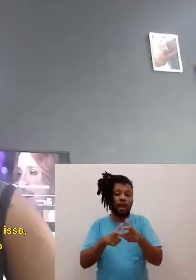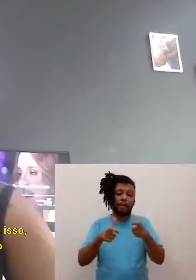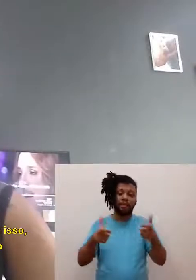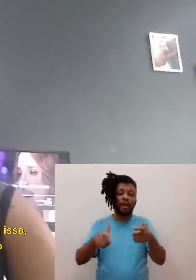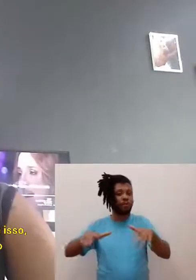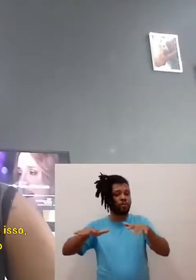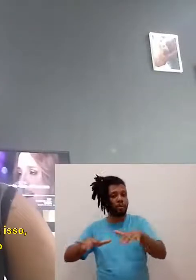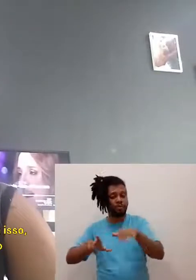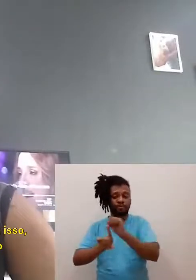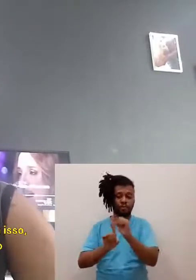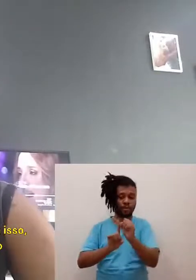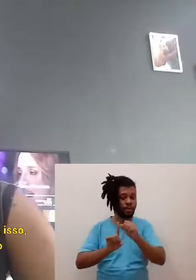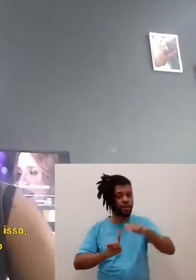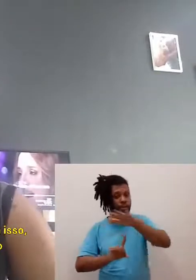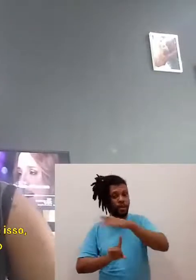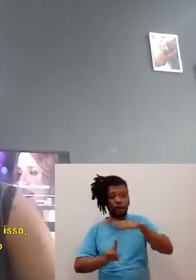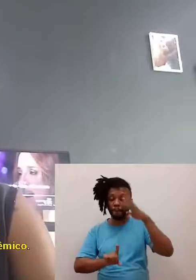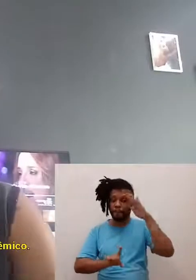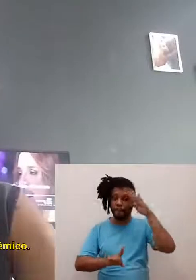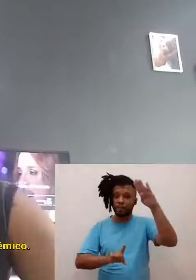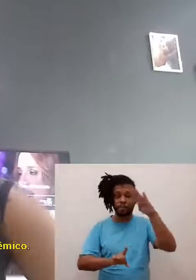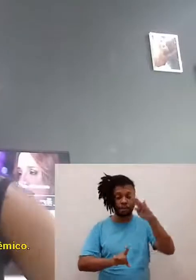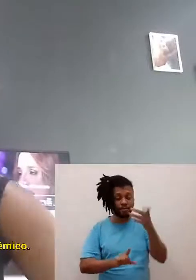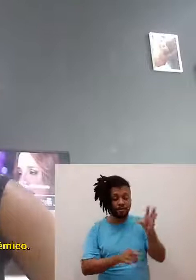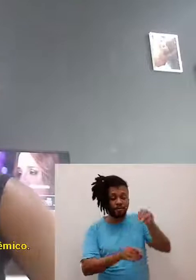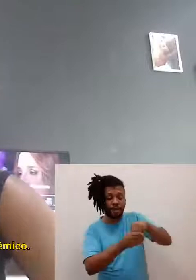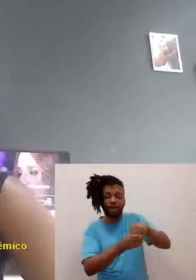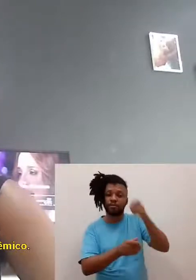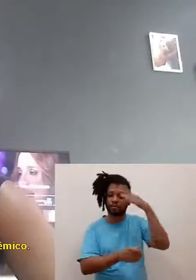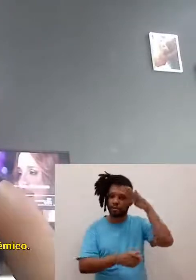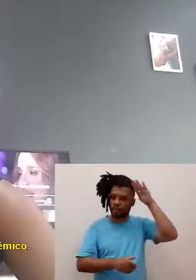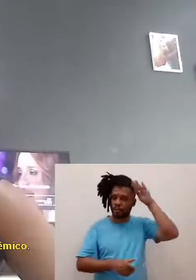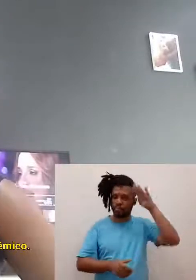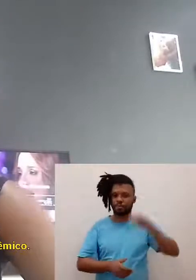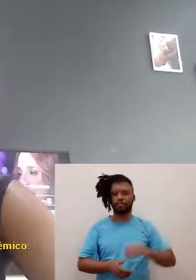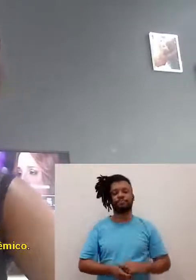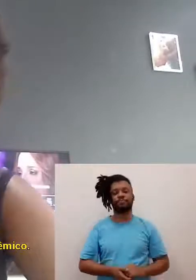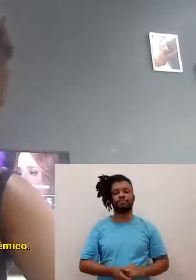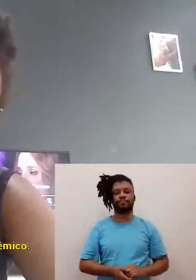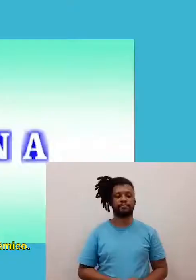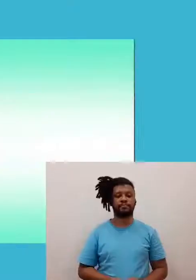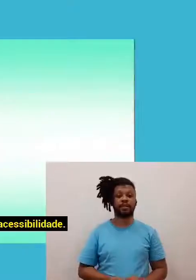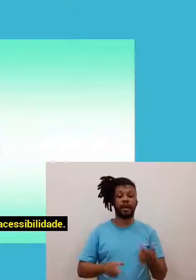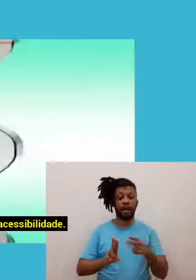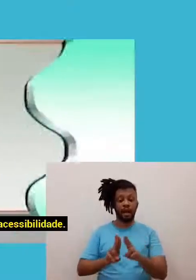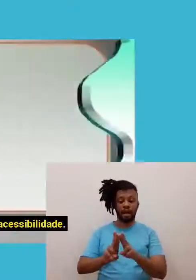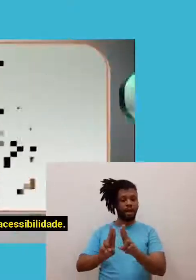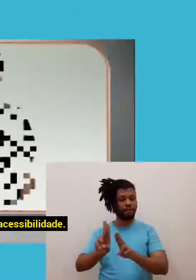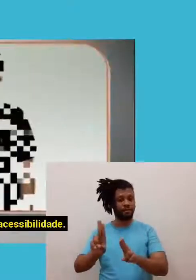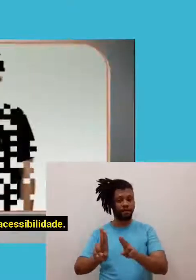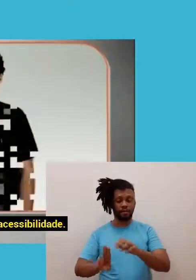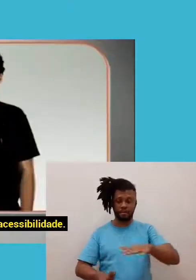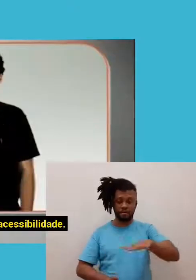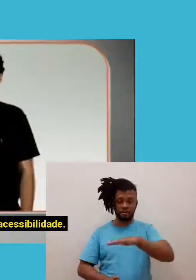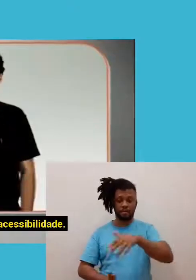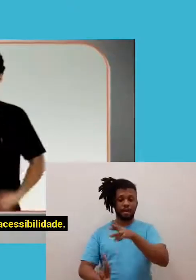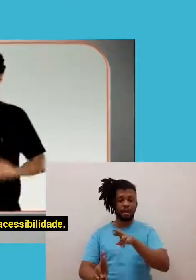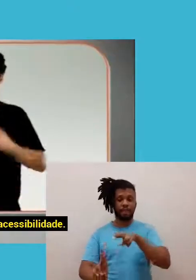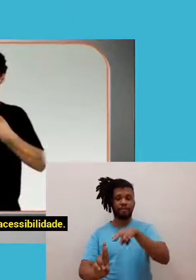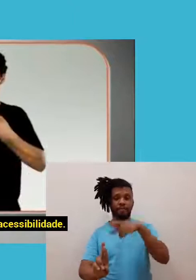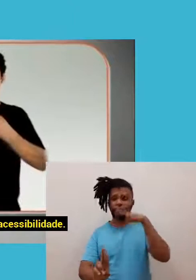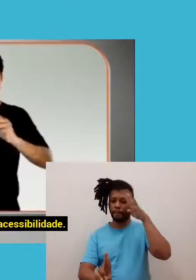Seria isso, né? Para aumentar a inclusão na sociedade em geral e, principalmente, no meio acadêmico. A UFRJ é uma